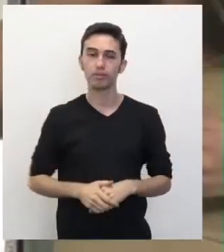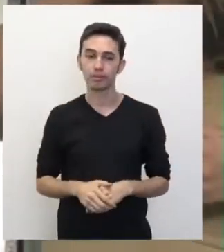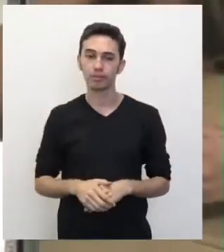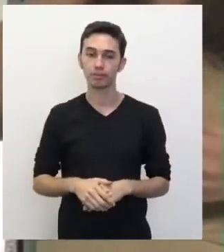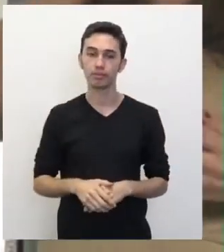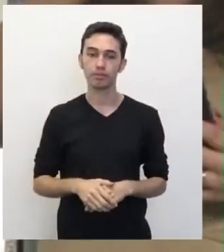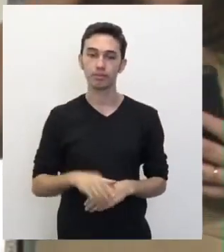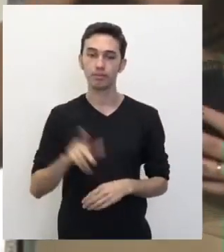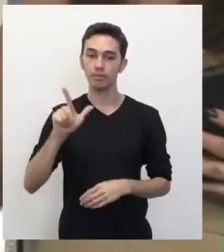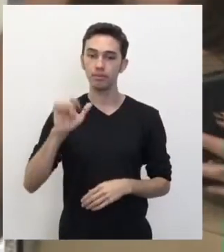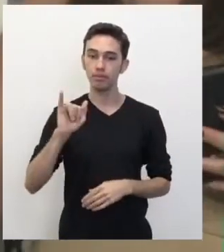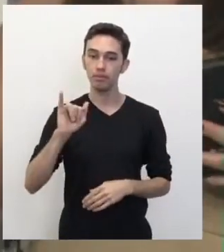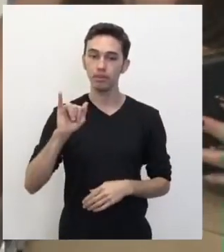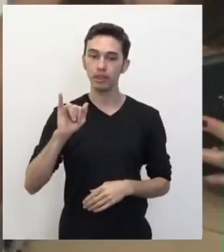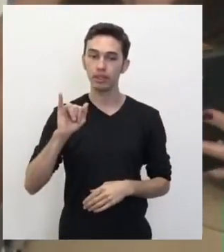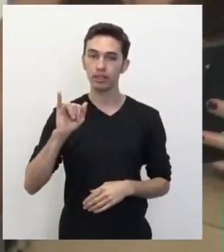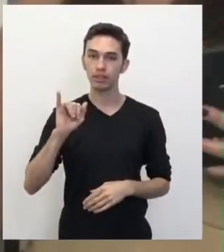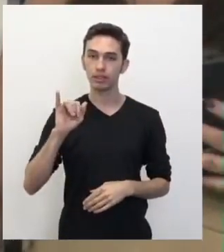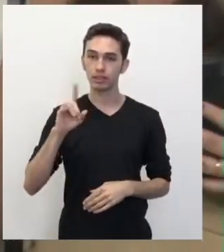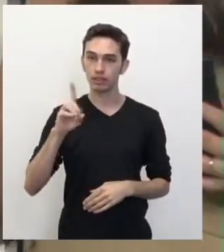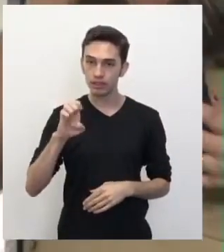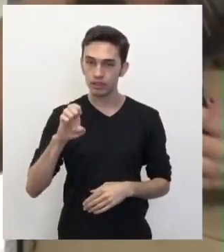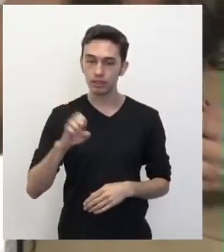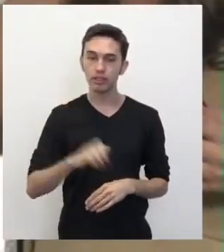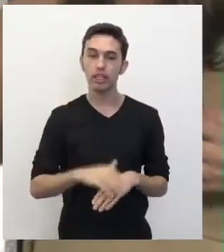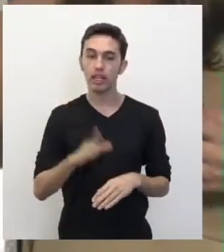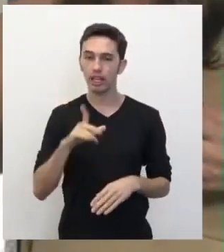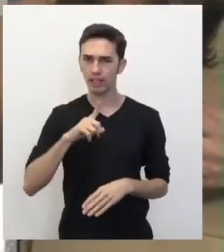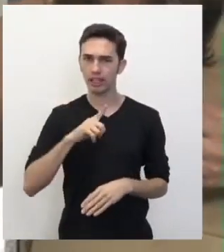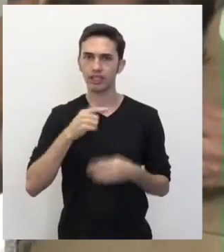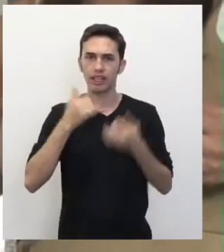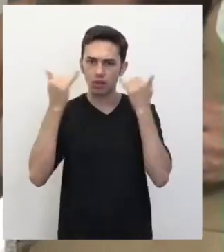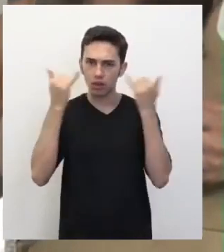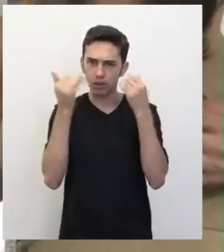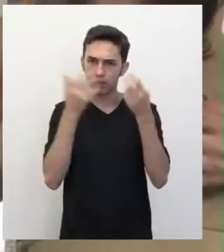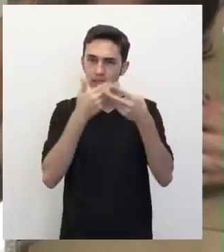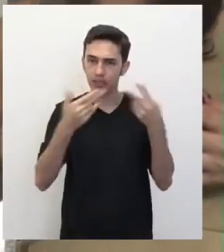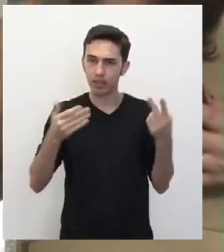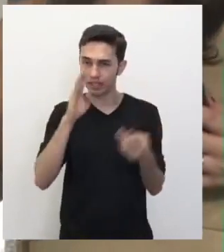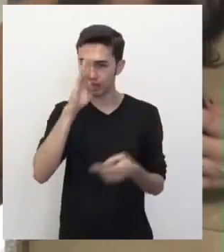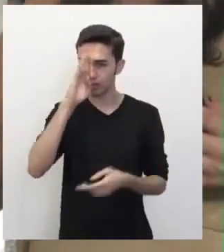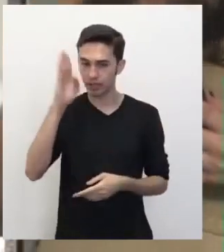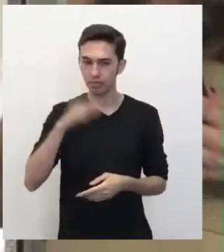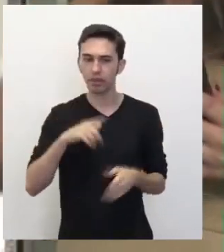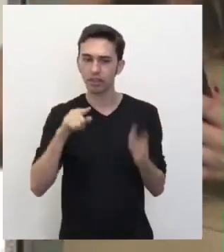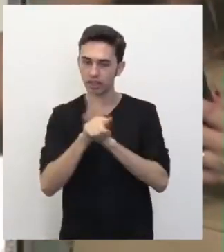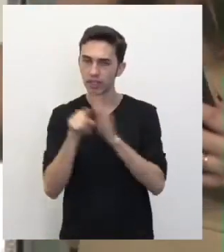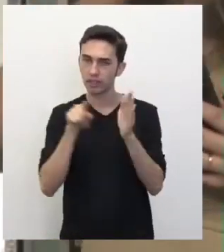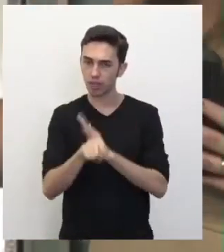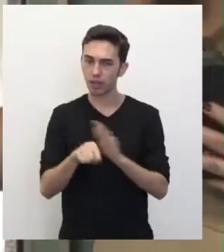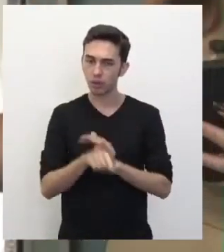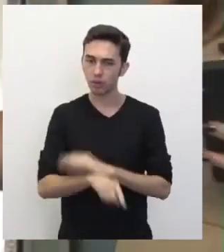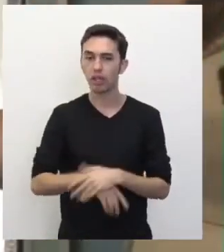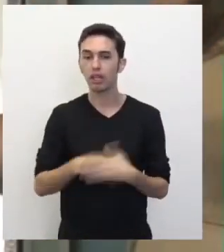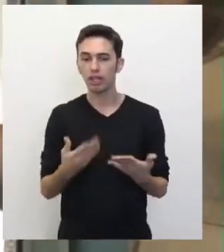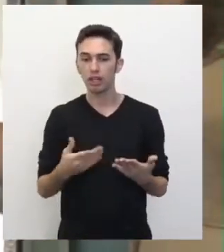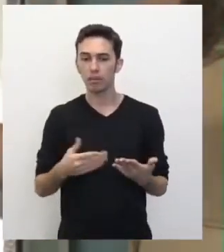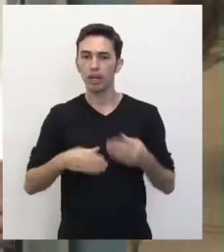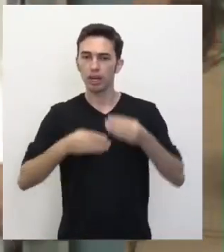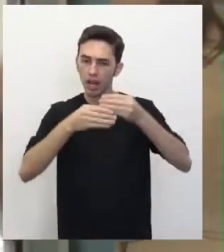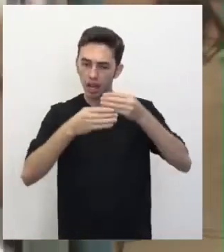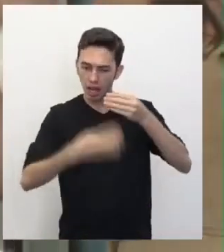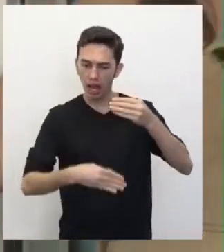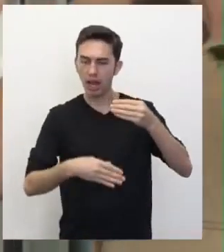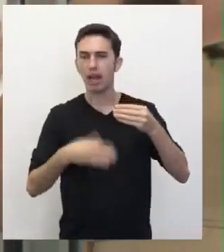O lead, que tem aquelas informações principais aí, que são essas perguntinhas aqui. E o corpo da notícia, que